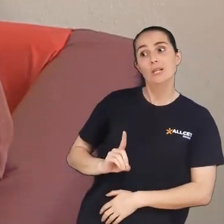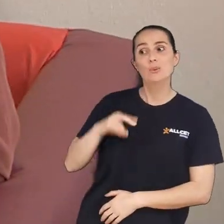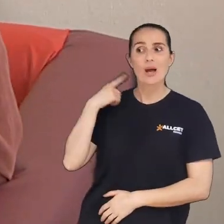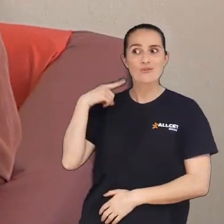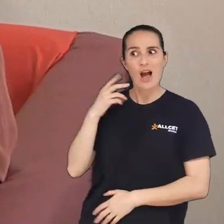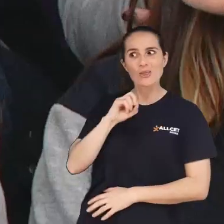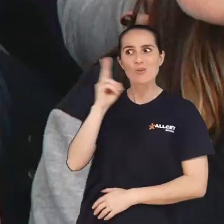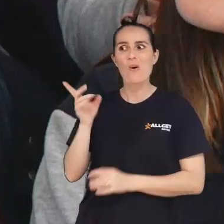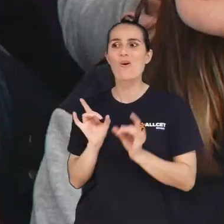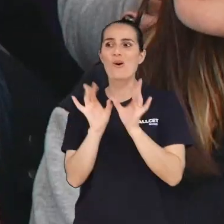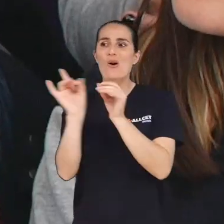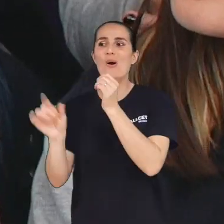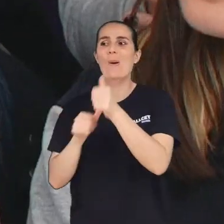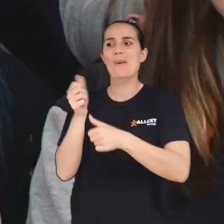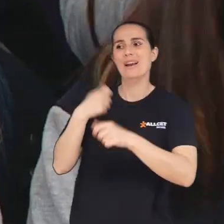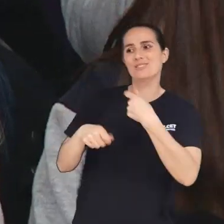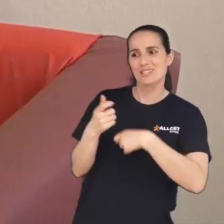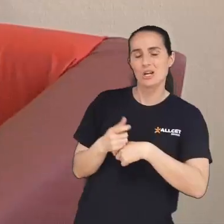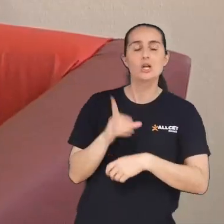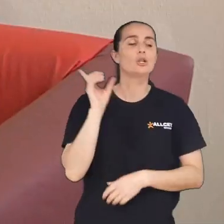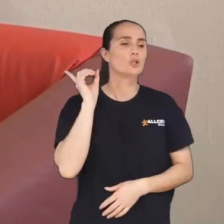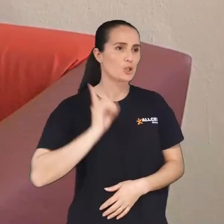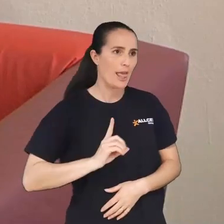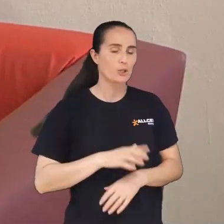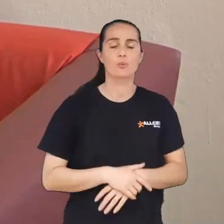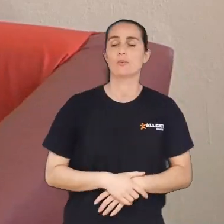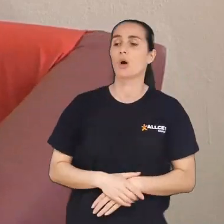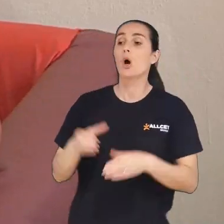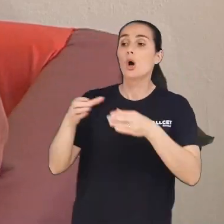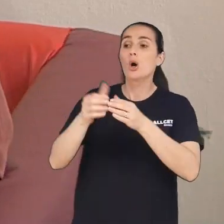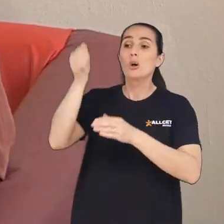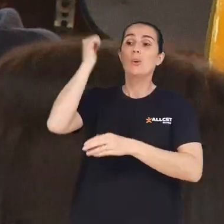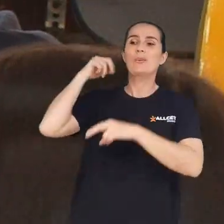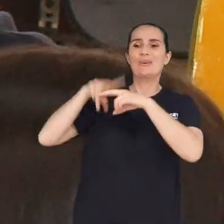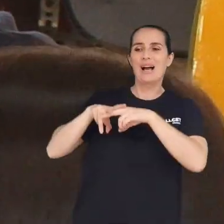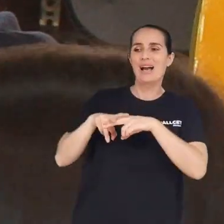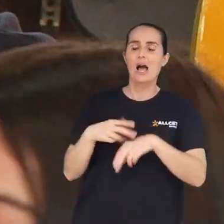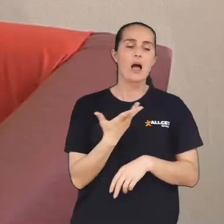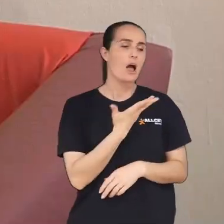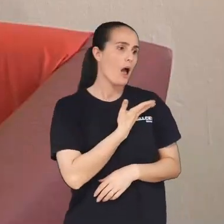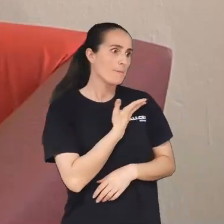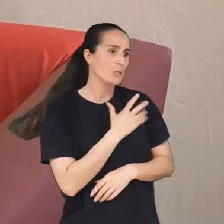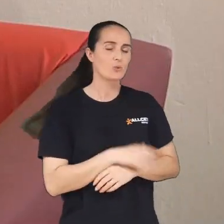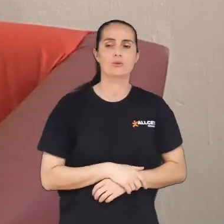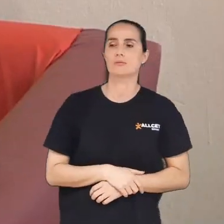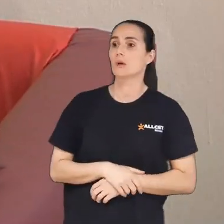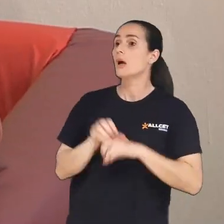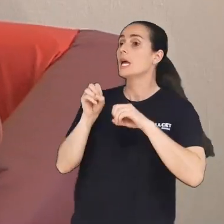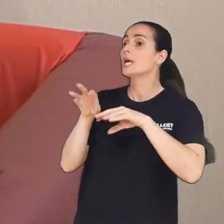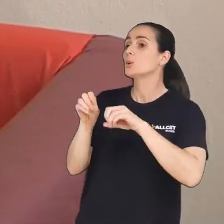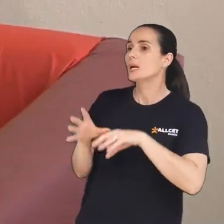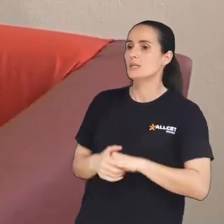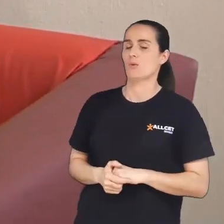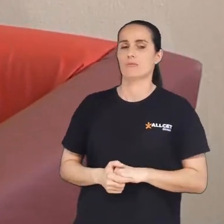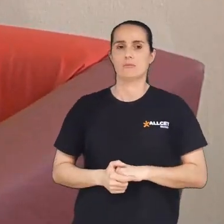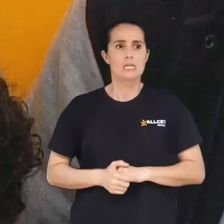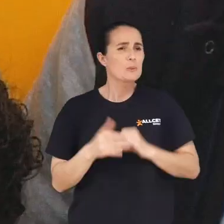Direito. Turma do Fundão. Amigos. Educação.